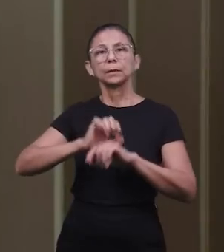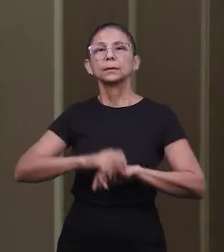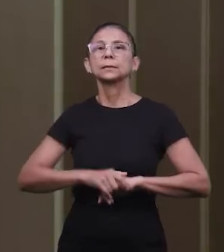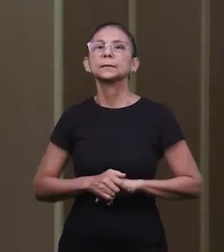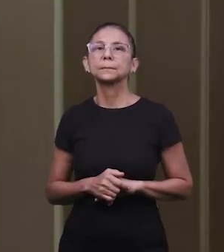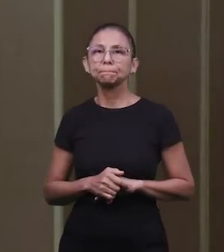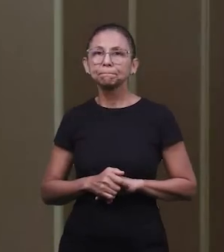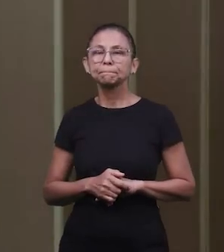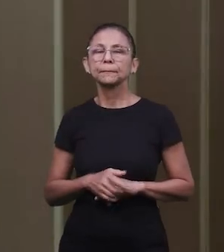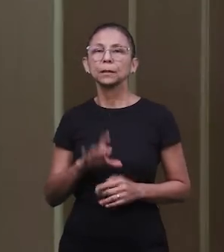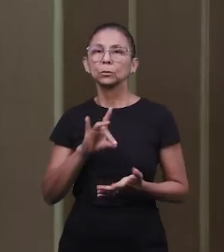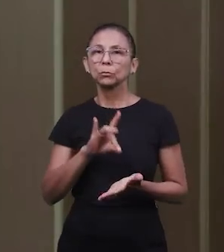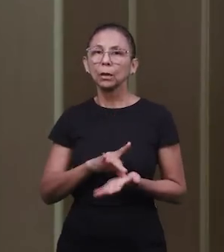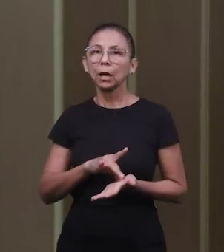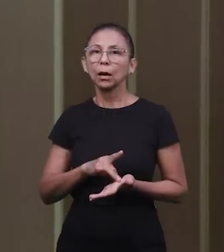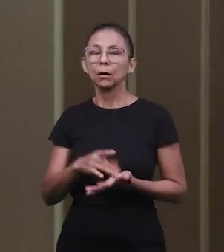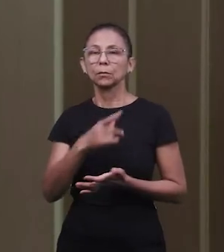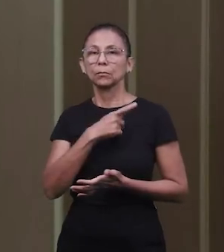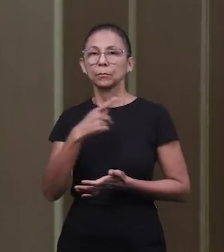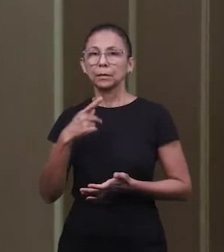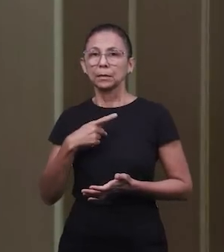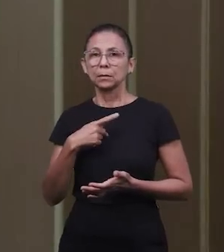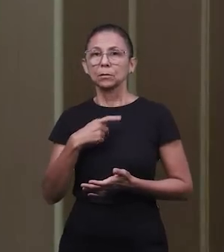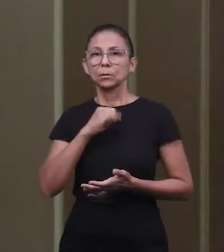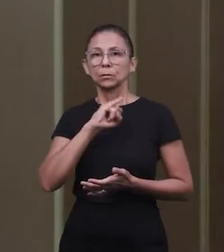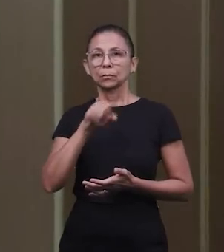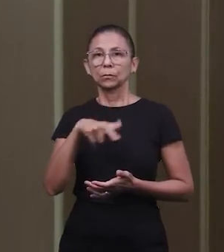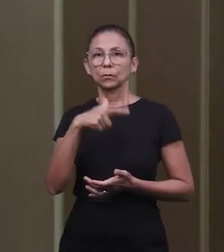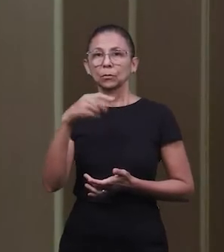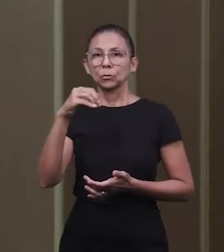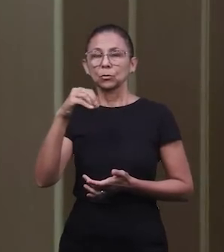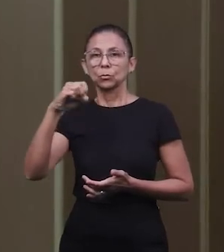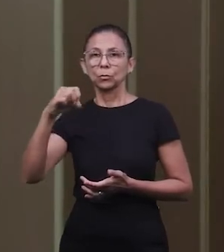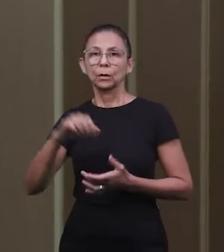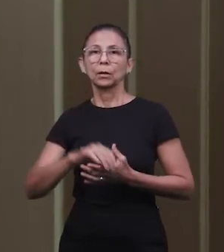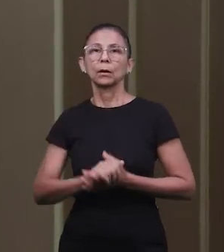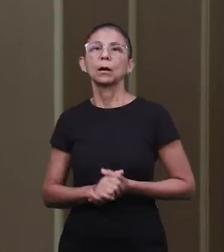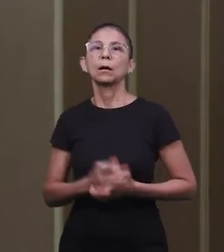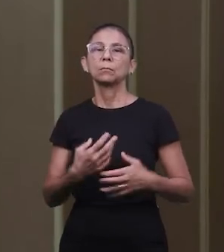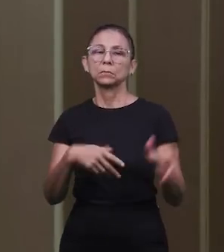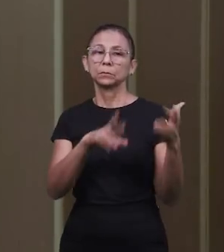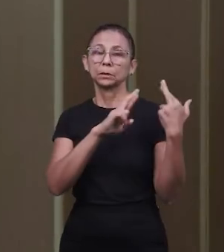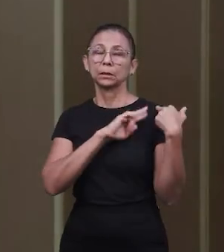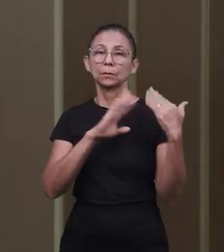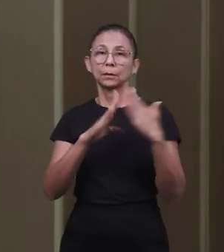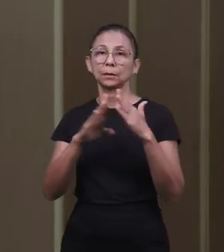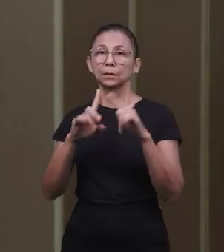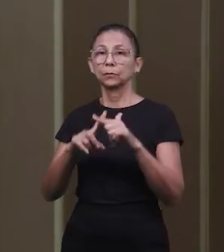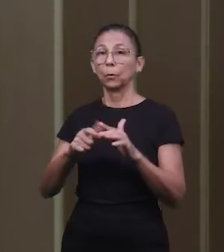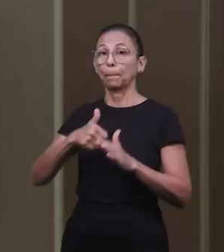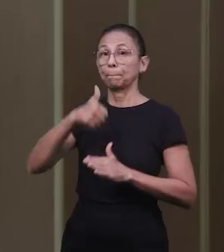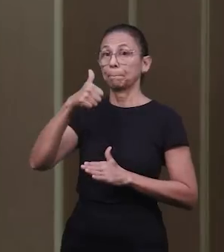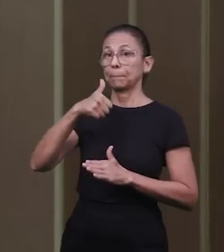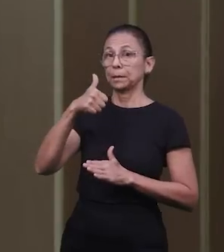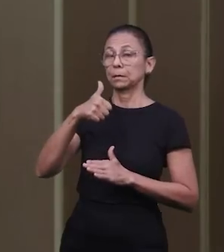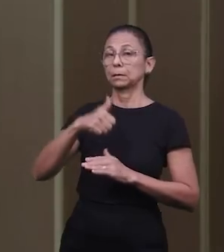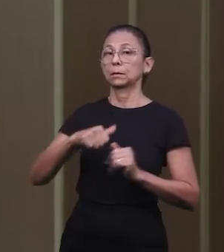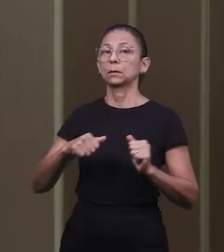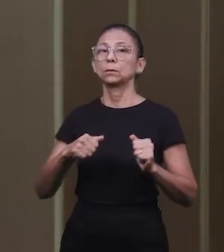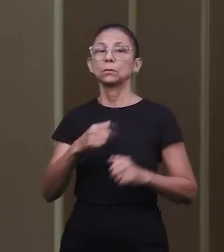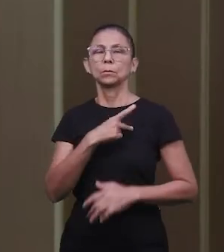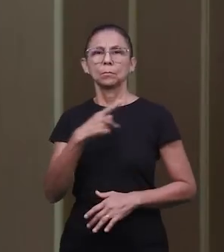João Custódio está responsável por essa igreja. E olha que benção, pastor João é o primeiro pastor gerado na cidade